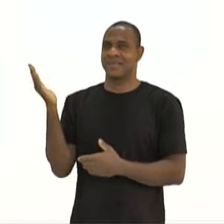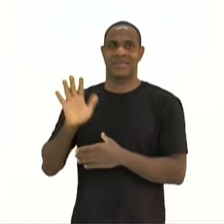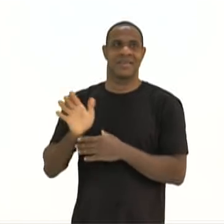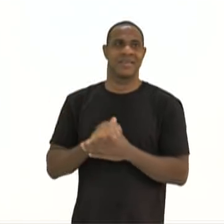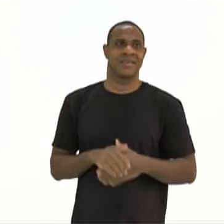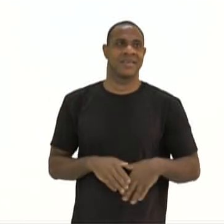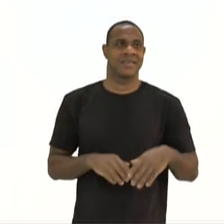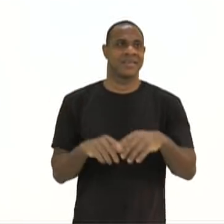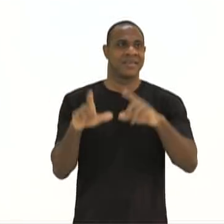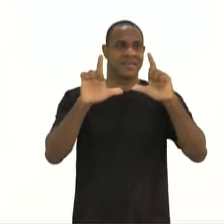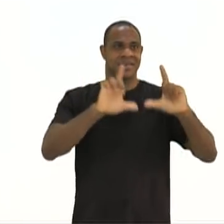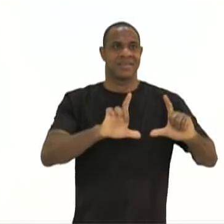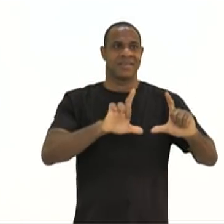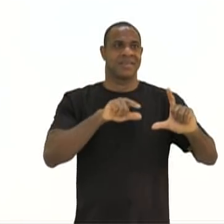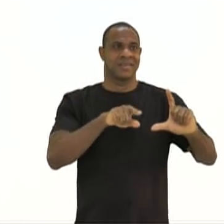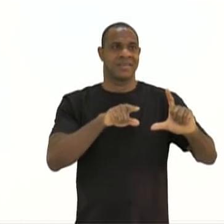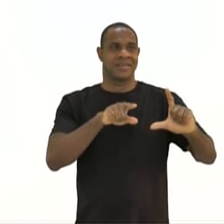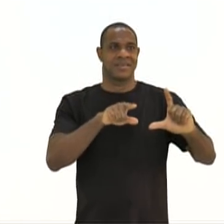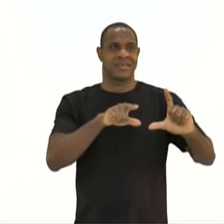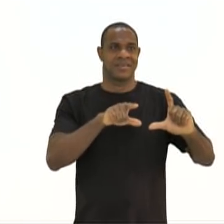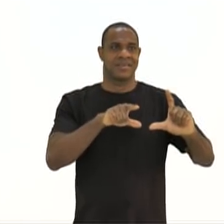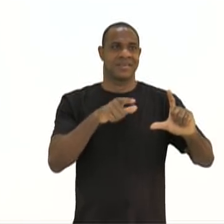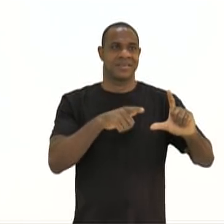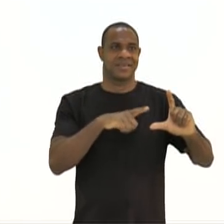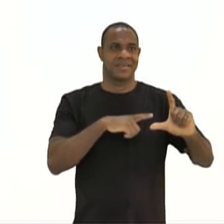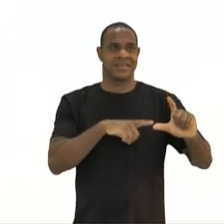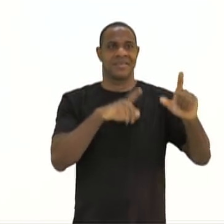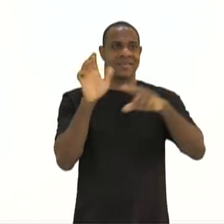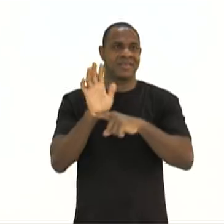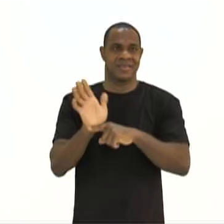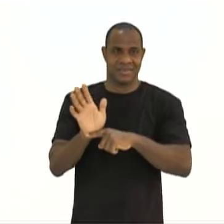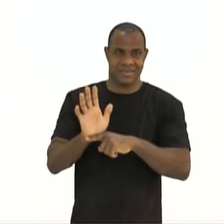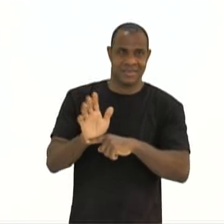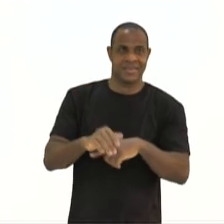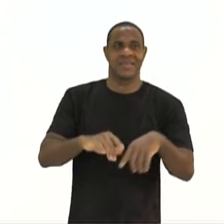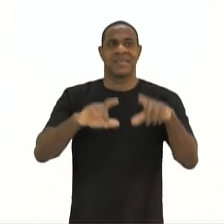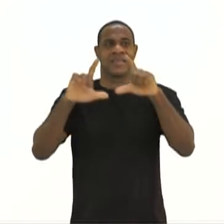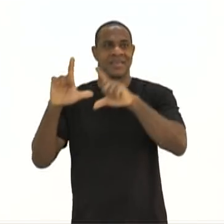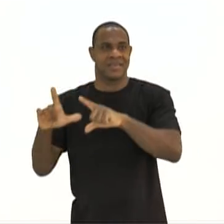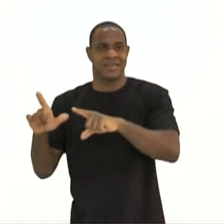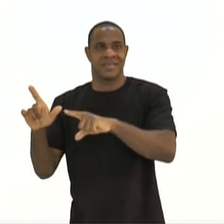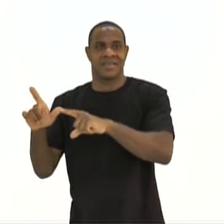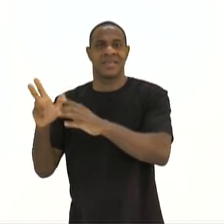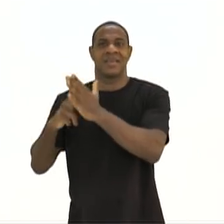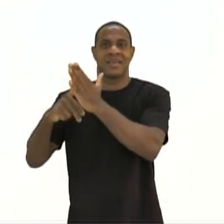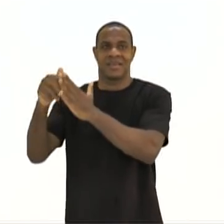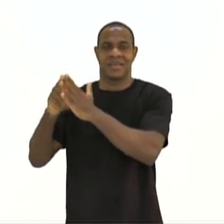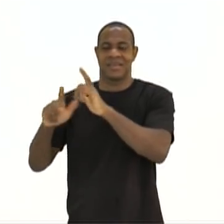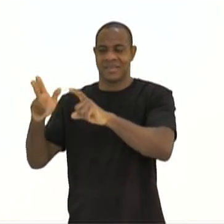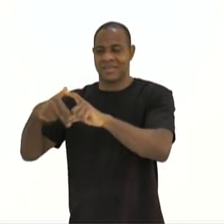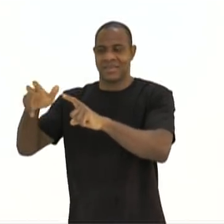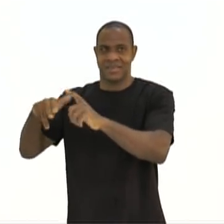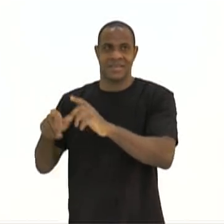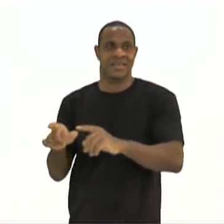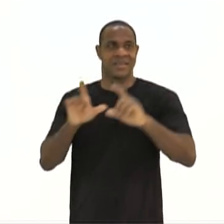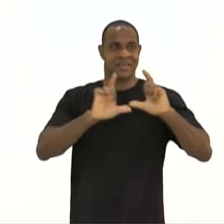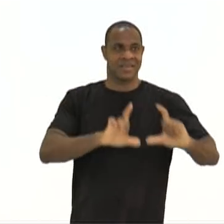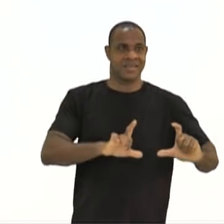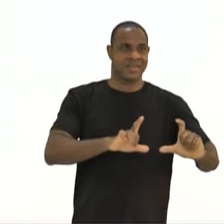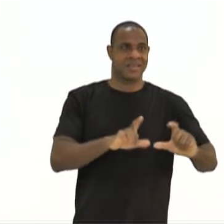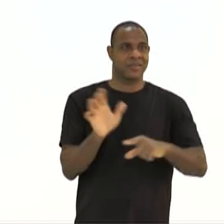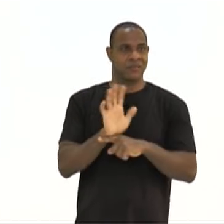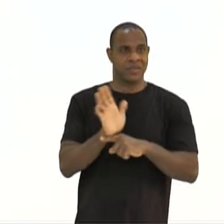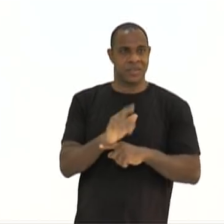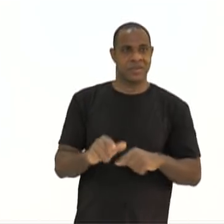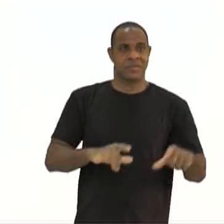representação de fórmulas químicas. Aqui estou falando do cinema, também aquarela, pintura, também